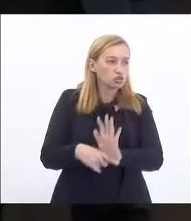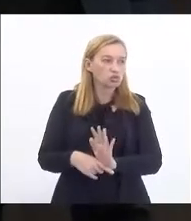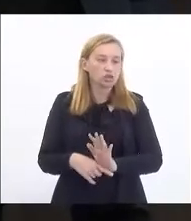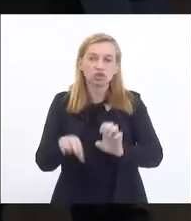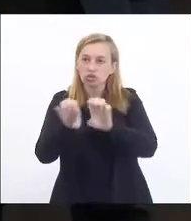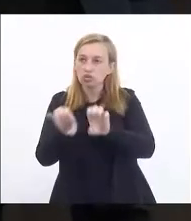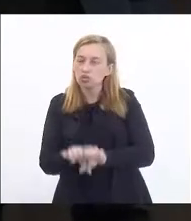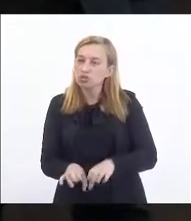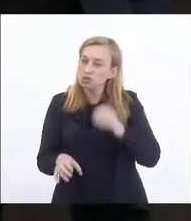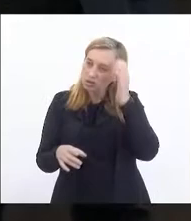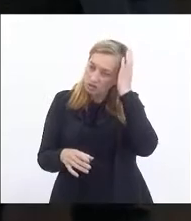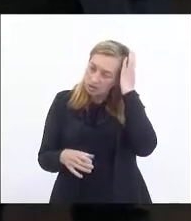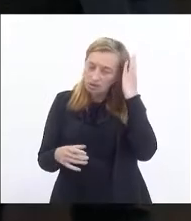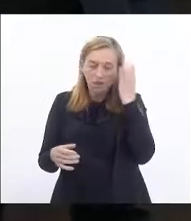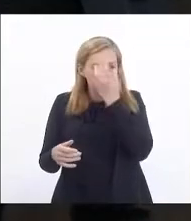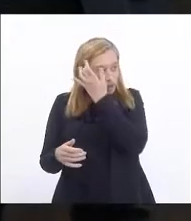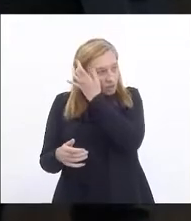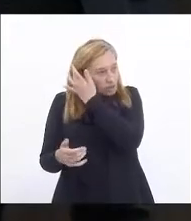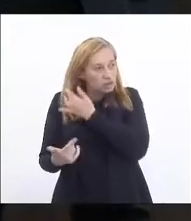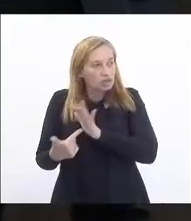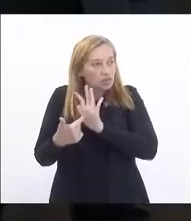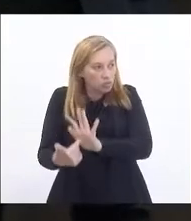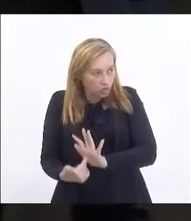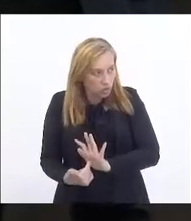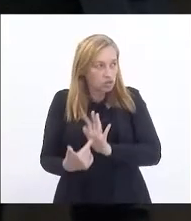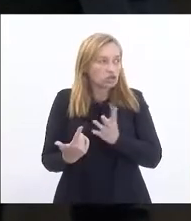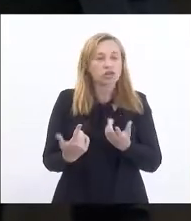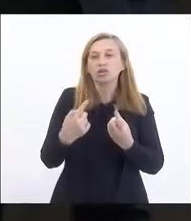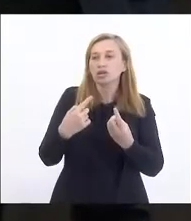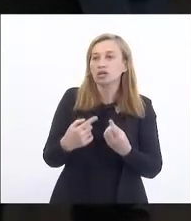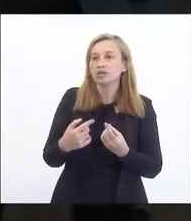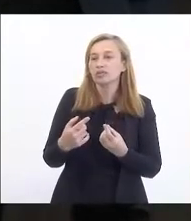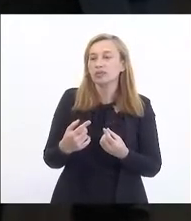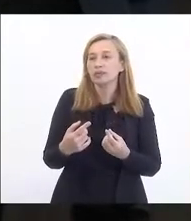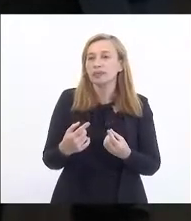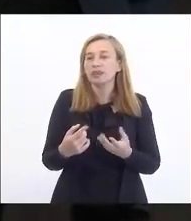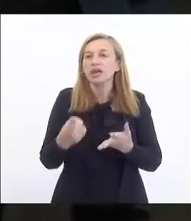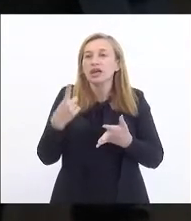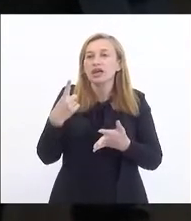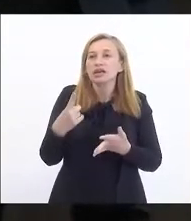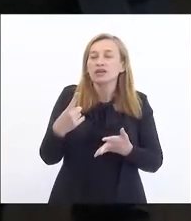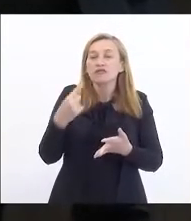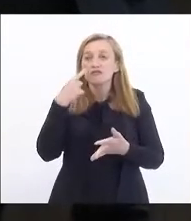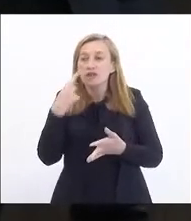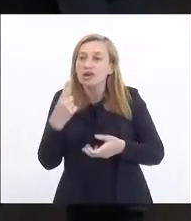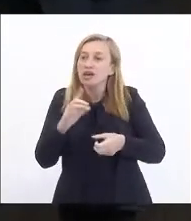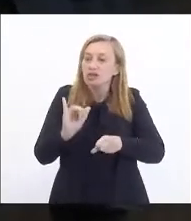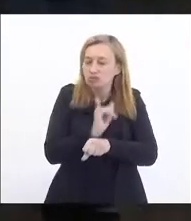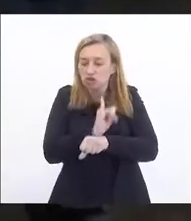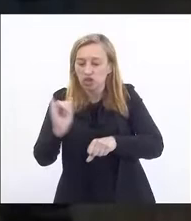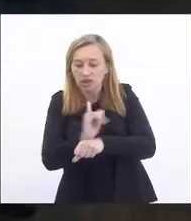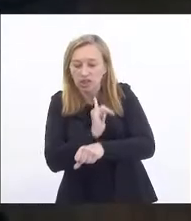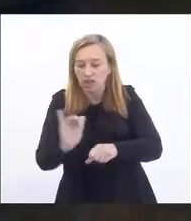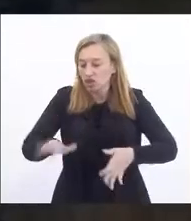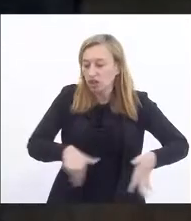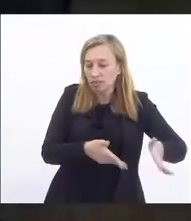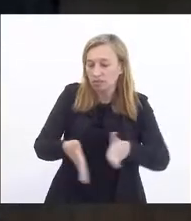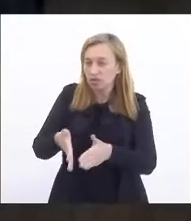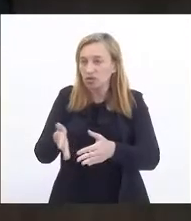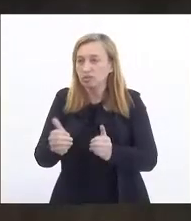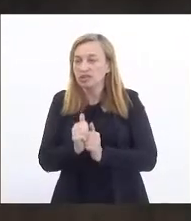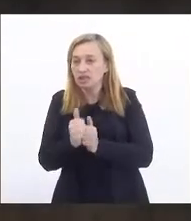que fazem um retrato da questão da intolerância religiosa que pensam caminhos para preveni-la caminhos para enfrentá-la